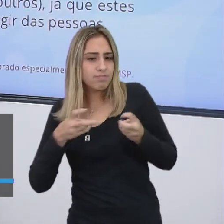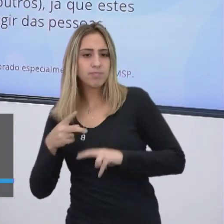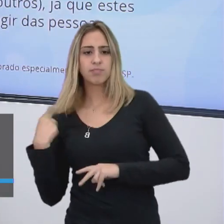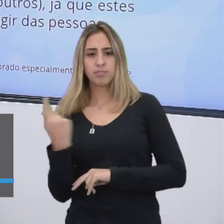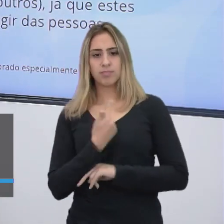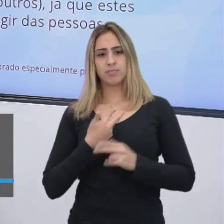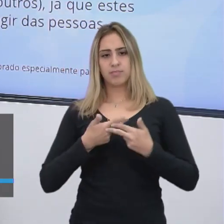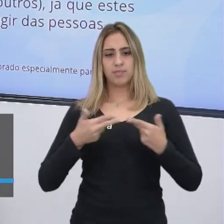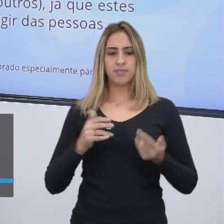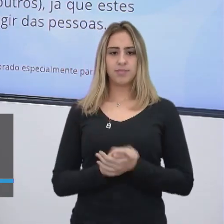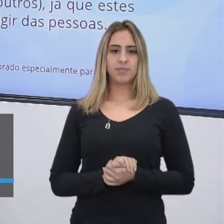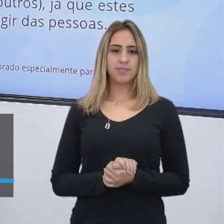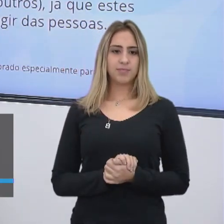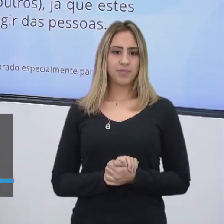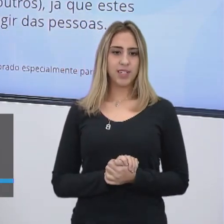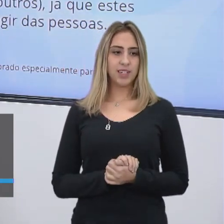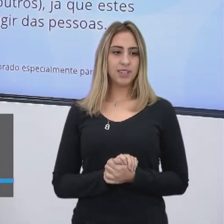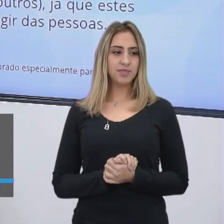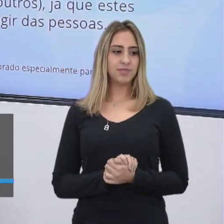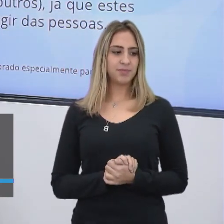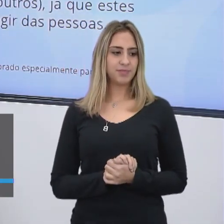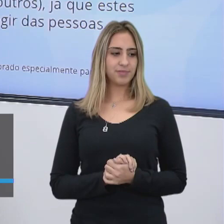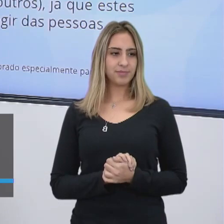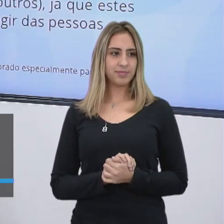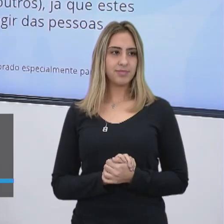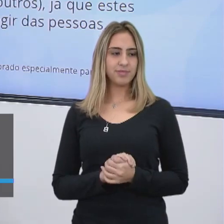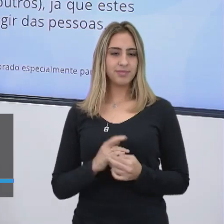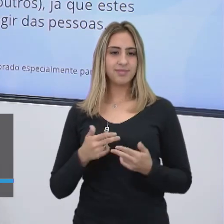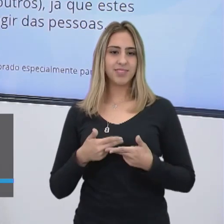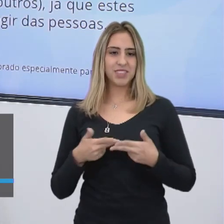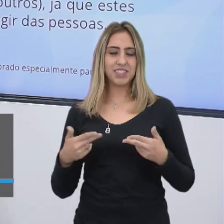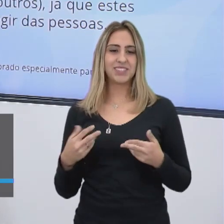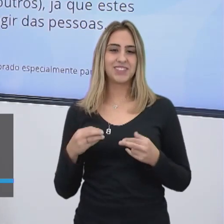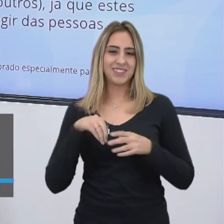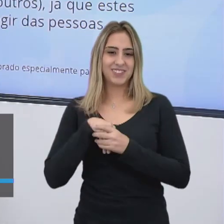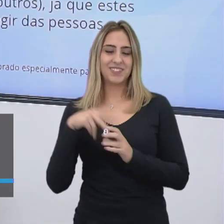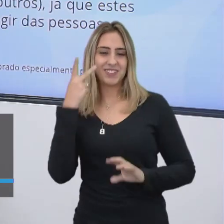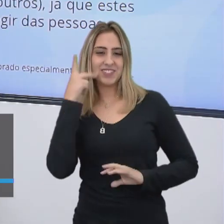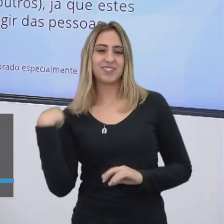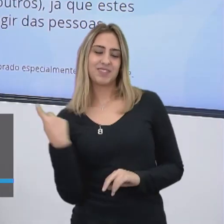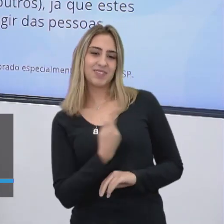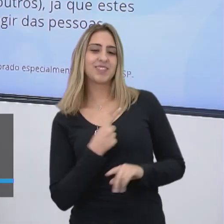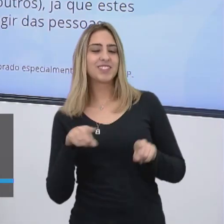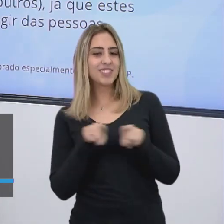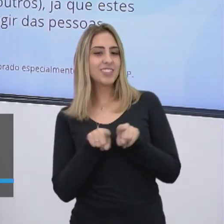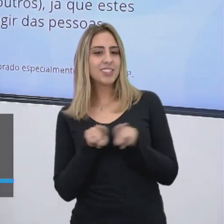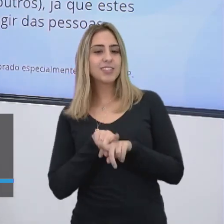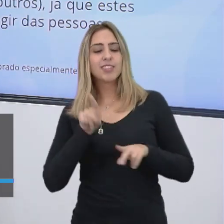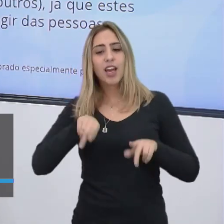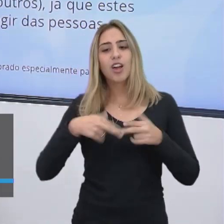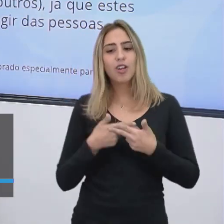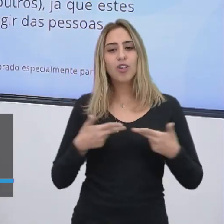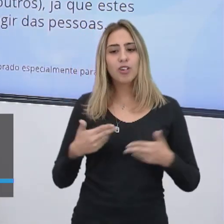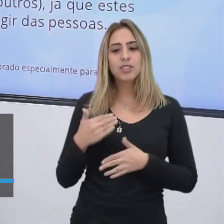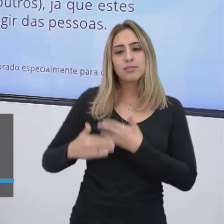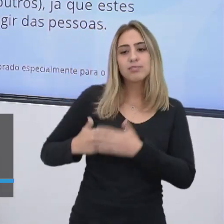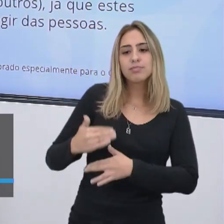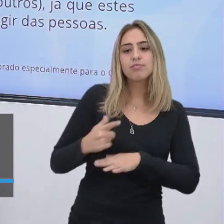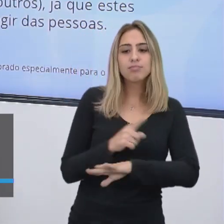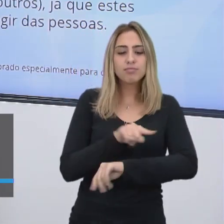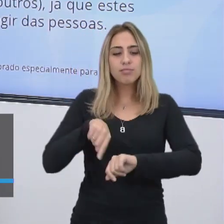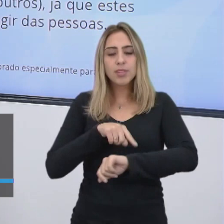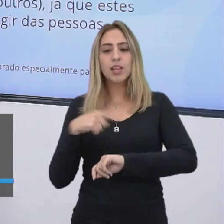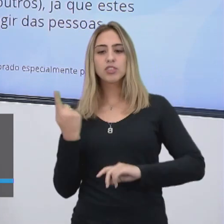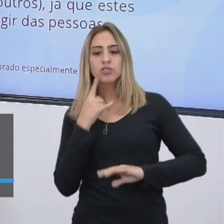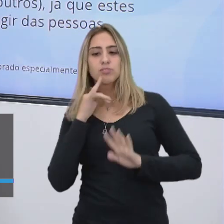nossos elementos e a gente acaba pegando certas coisas para nós. Principalmente porque são coisas que ao longo do tempo a gente